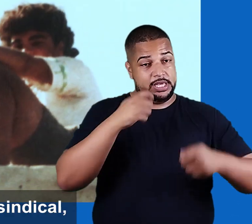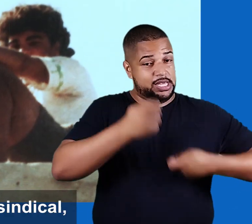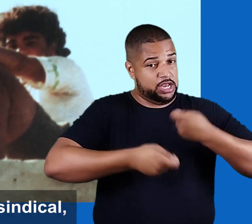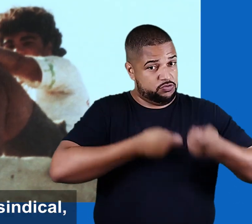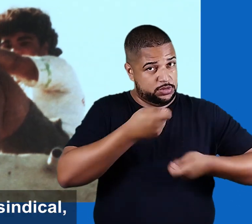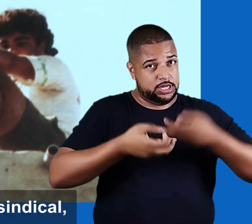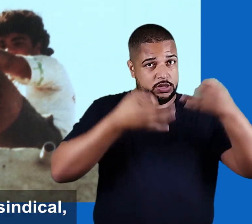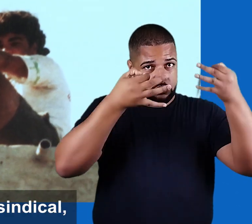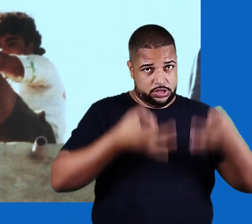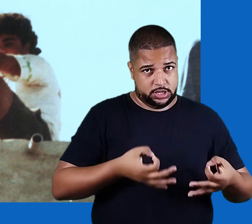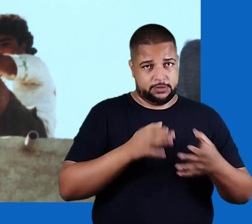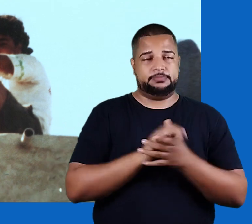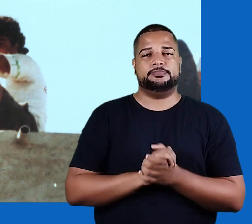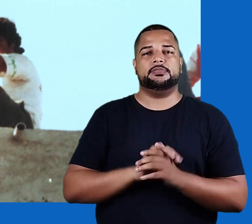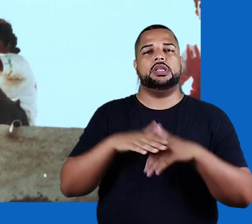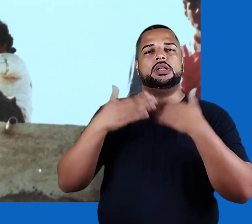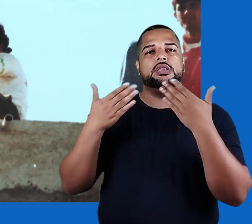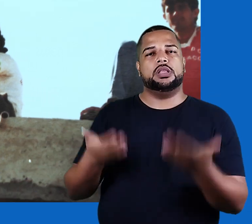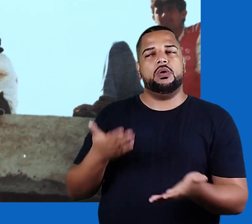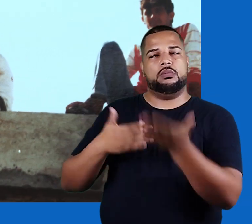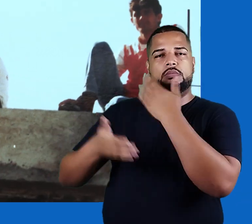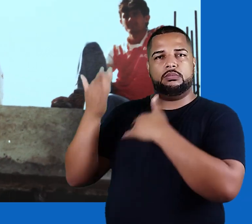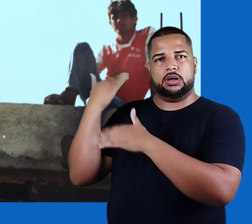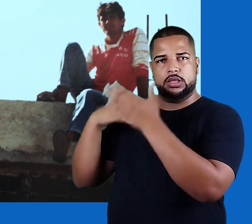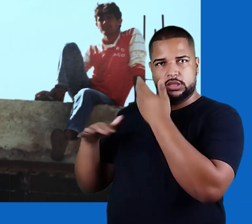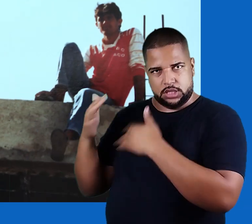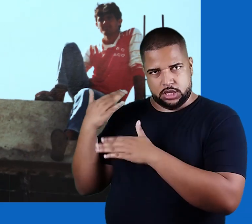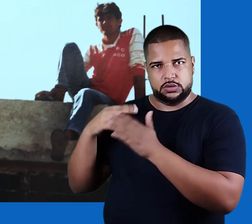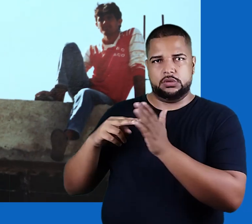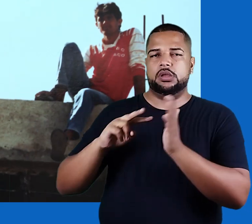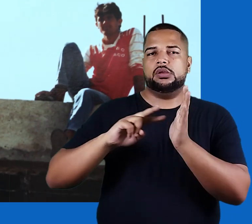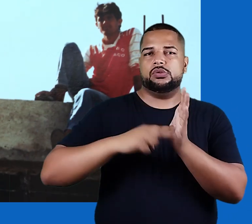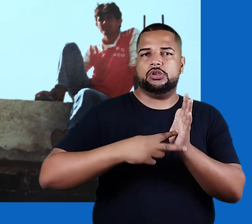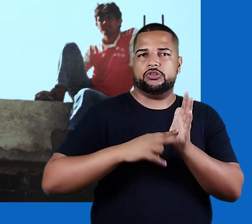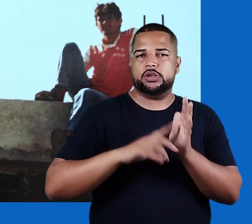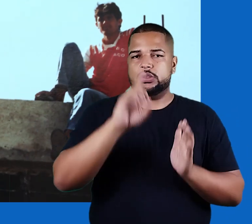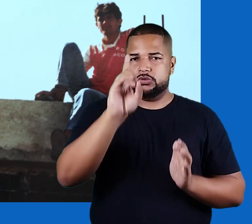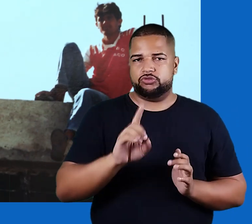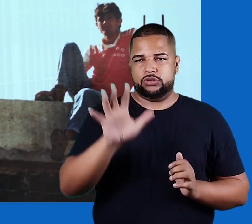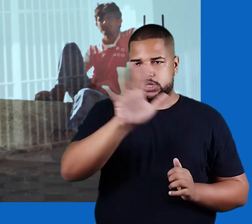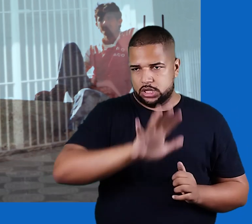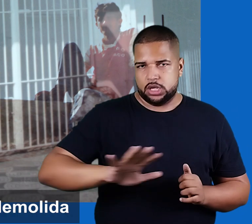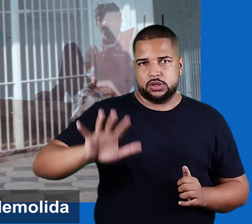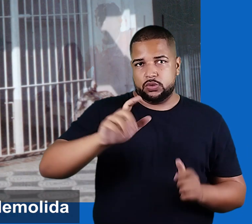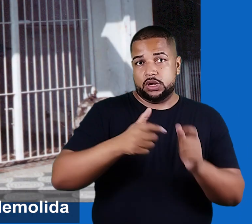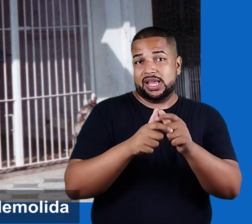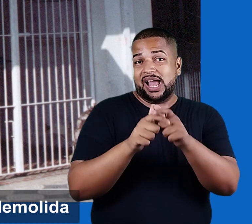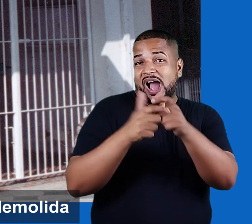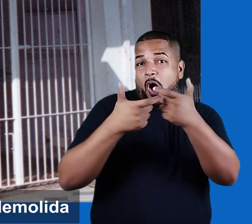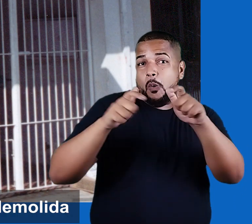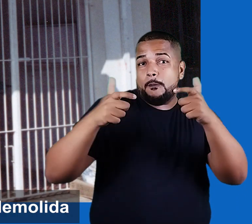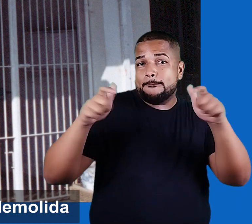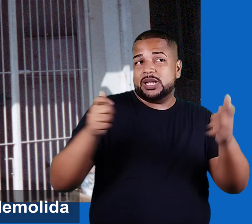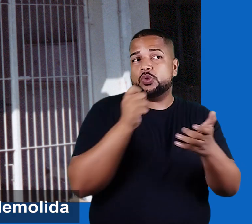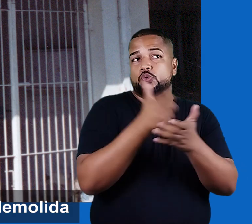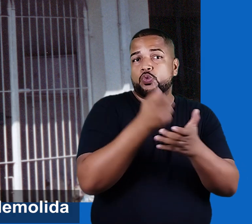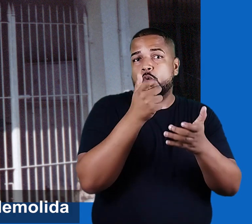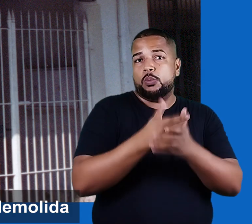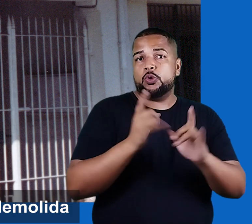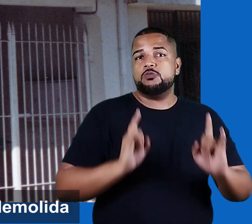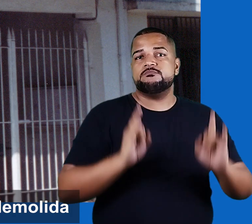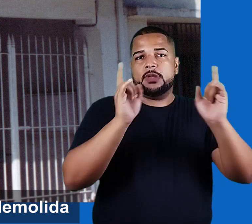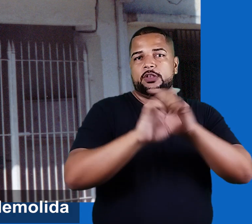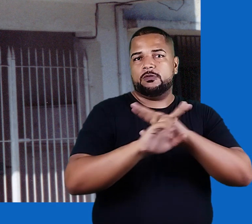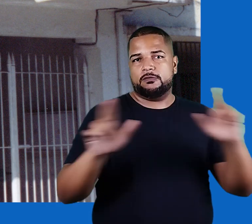luta sindical, a diretoria, com muito esforço, ampliou esse patrimônio. A sede modesta no centro da cidade